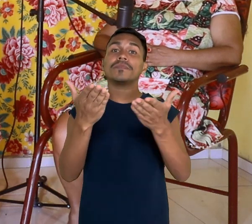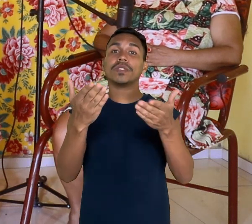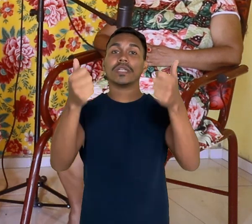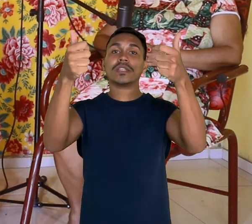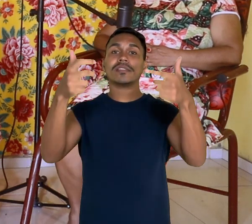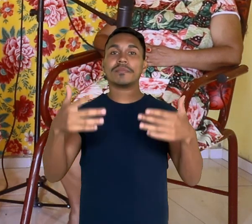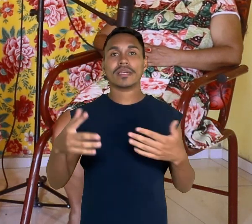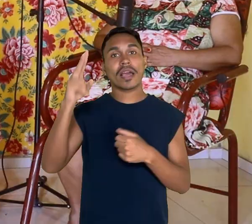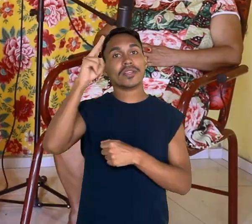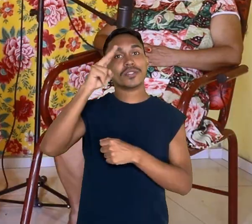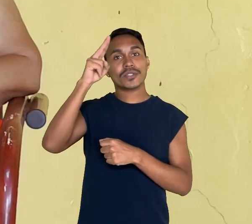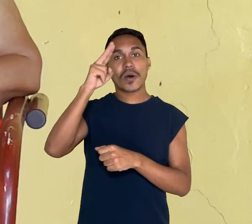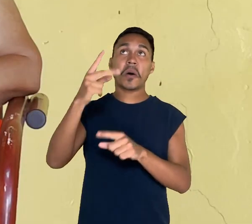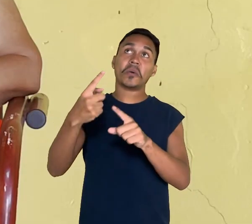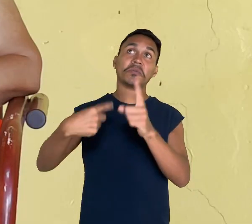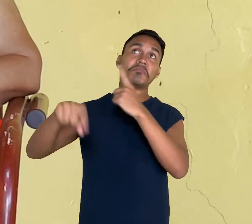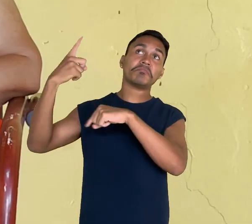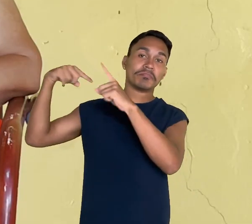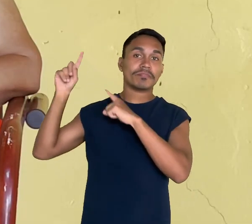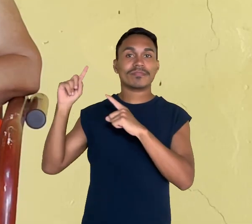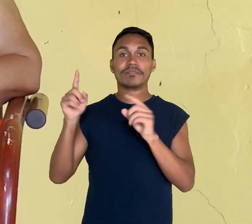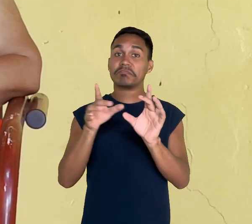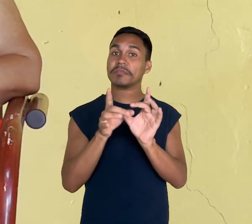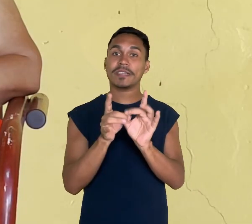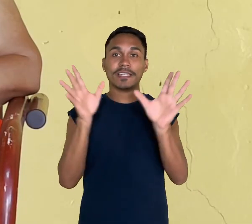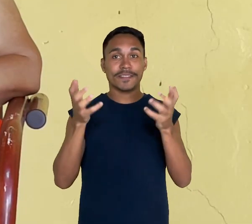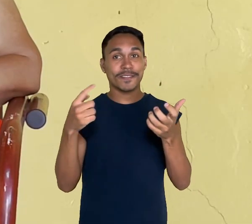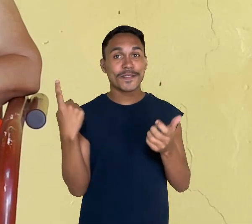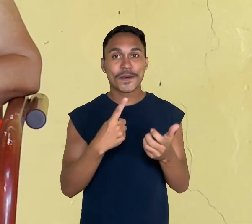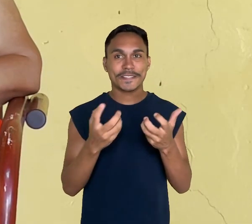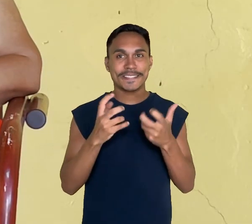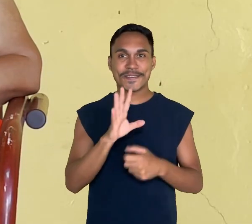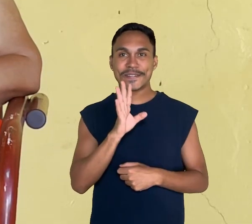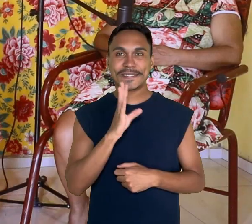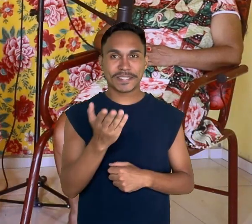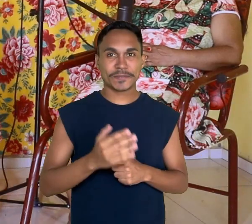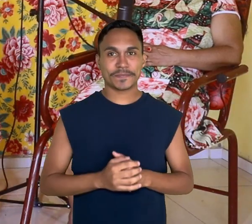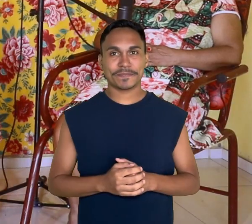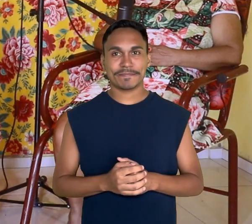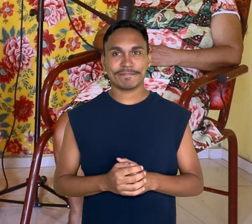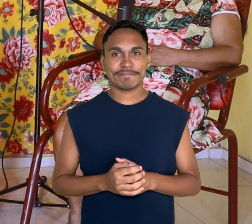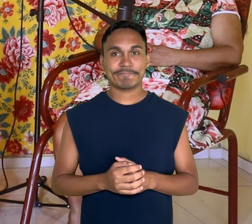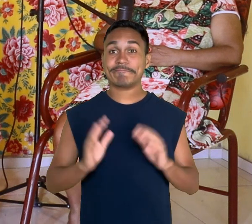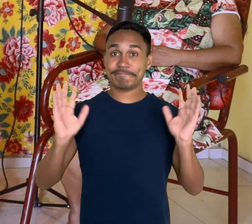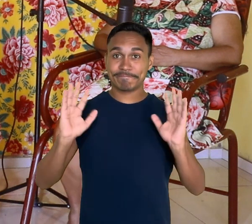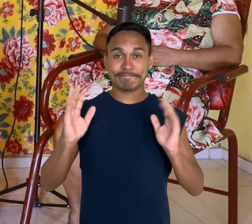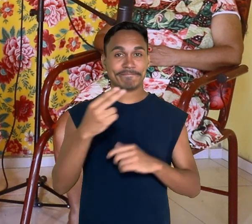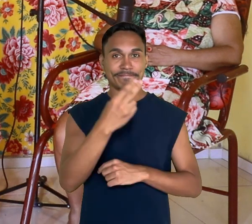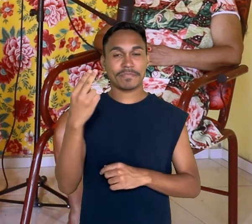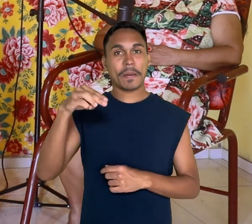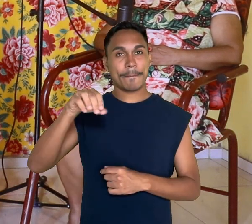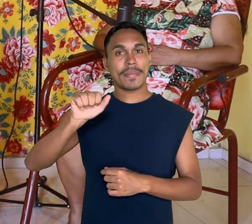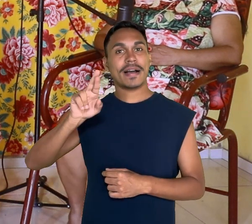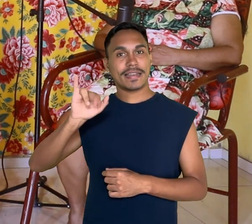senhora contar a sua história, de onde a senhora quer começar. A gente quer conhecê-la. Olá, eu sou Marinês